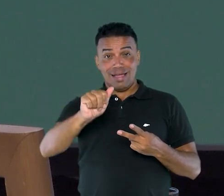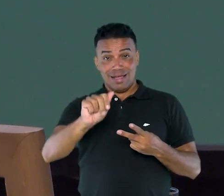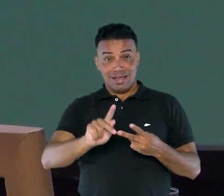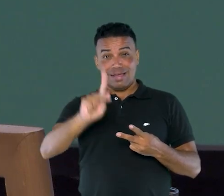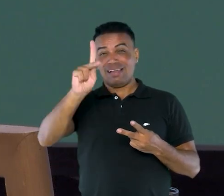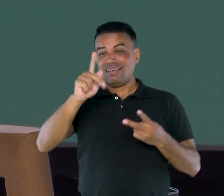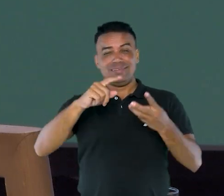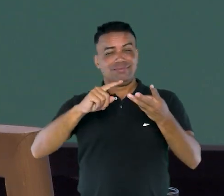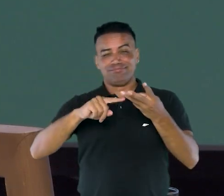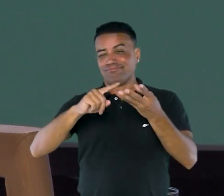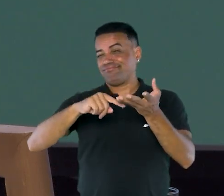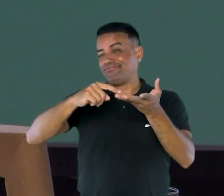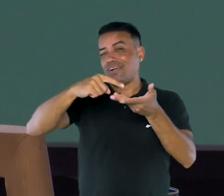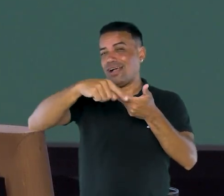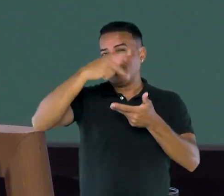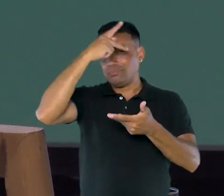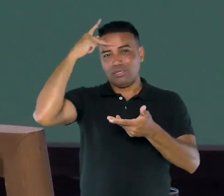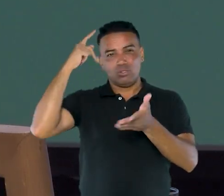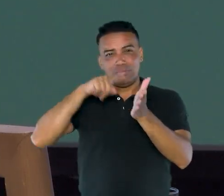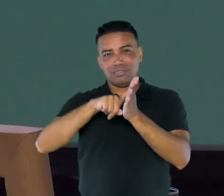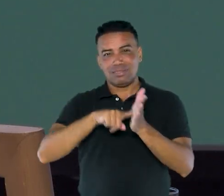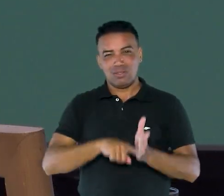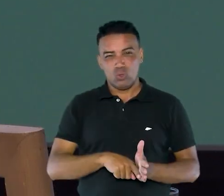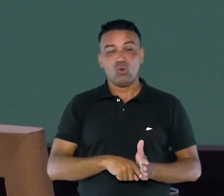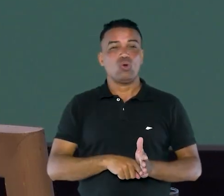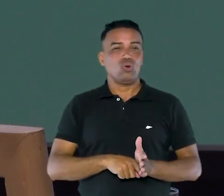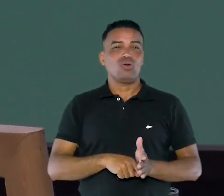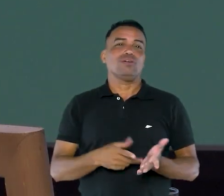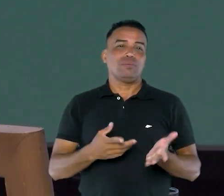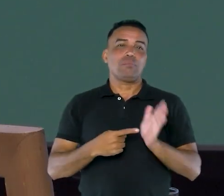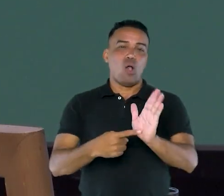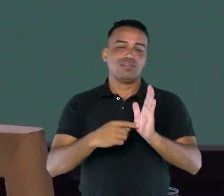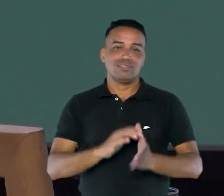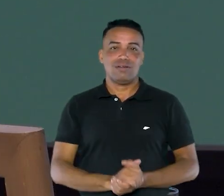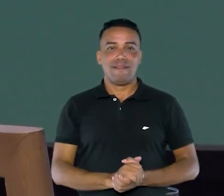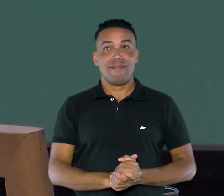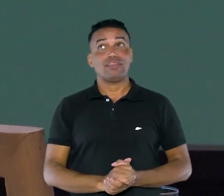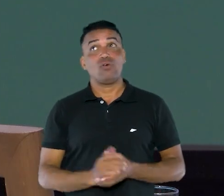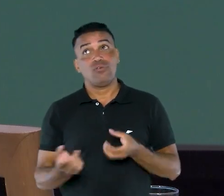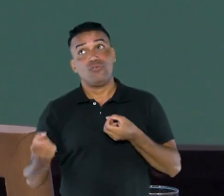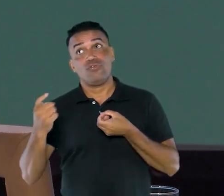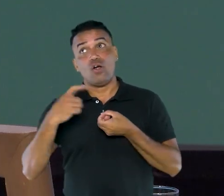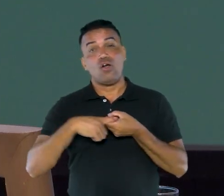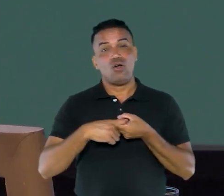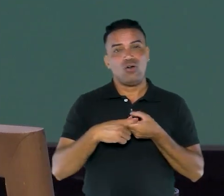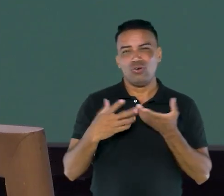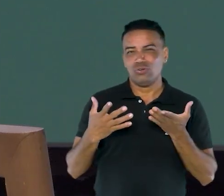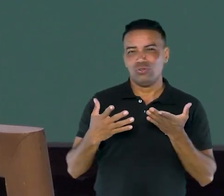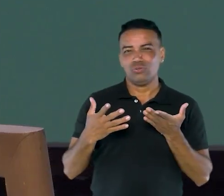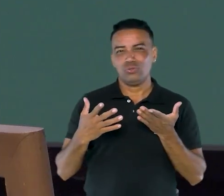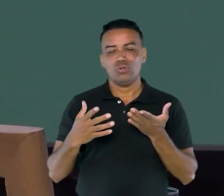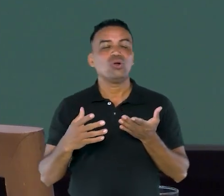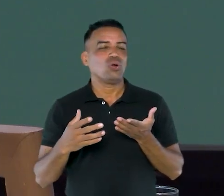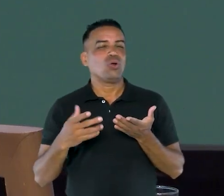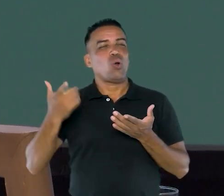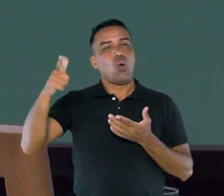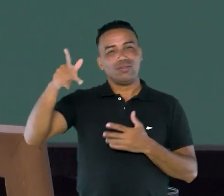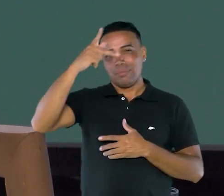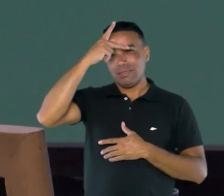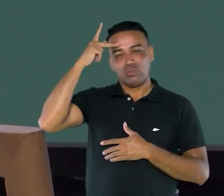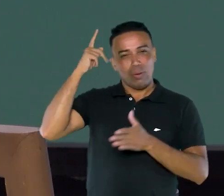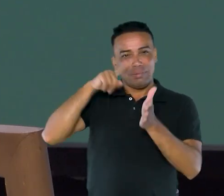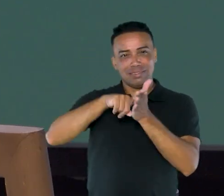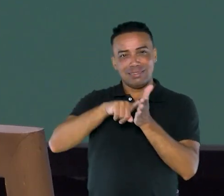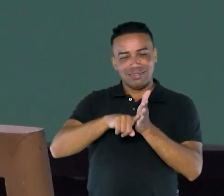né? E aí, segunda parte, então, e aí volto para o Siddhartha, né? Eu fiz uma mesa, o Siddhartha,